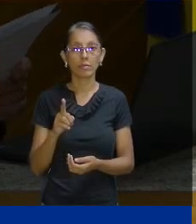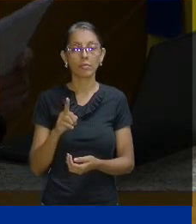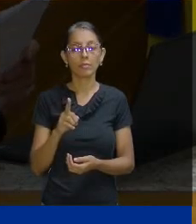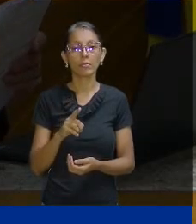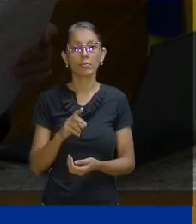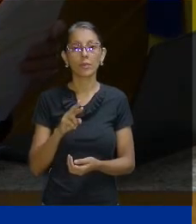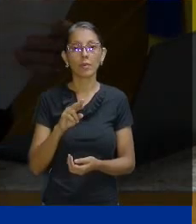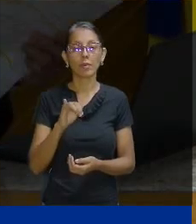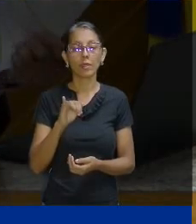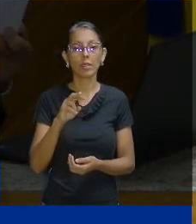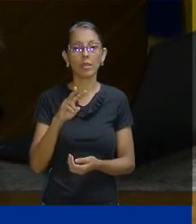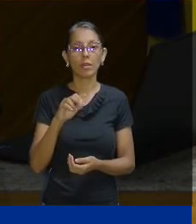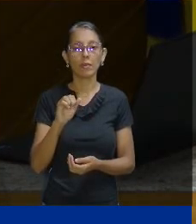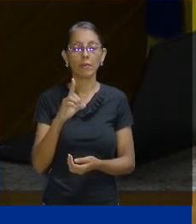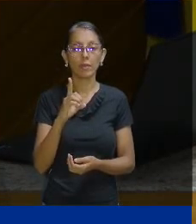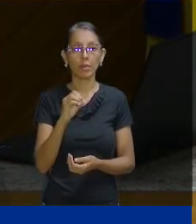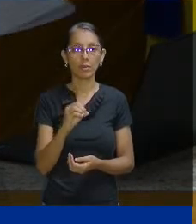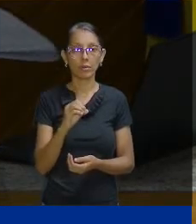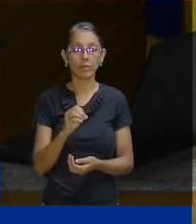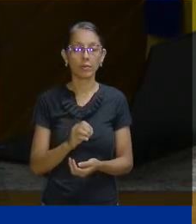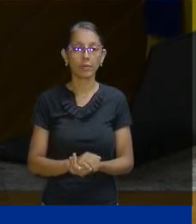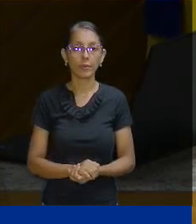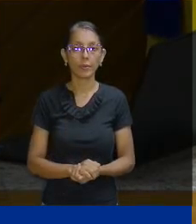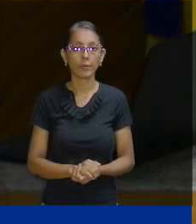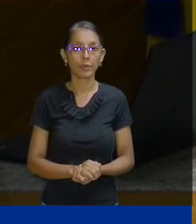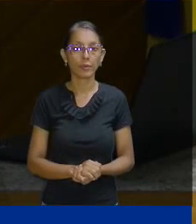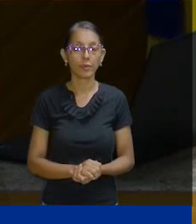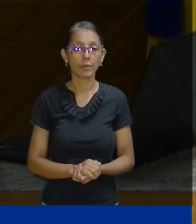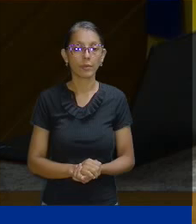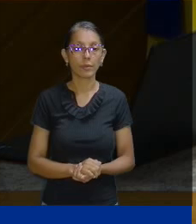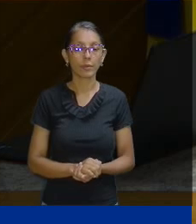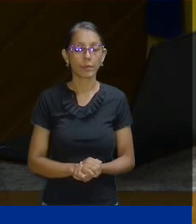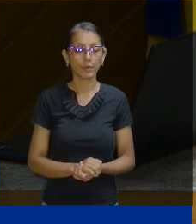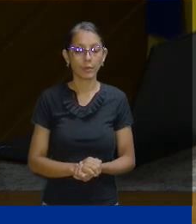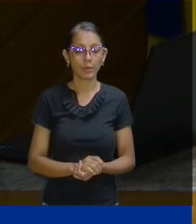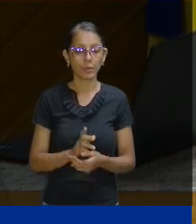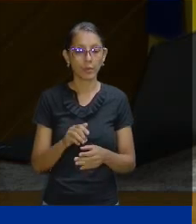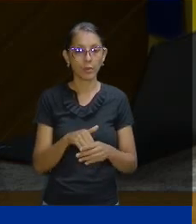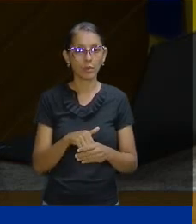improcedentes no termo dos votos proferidos.